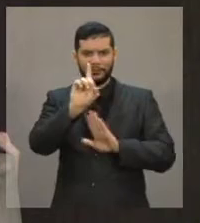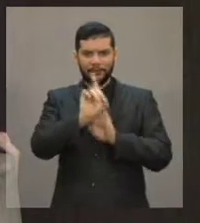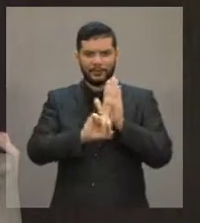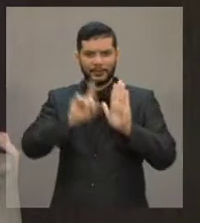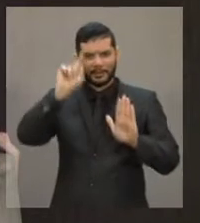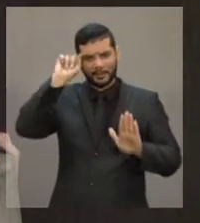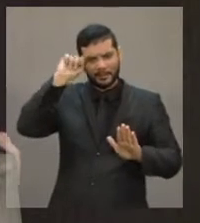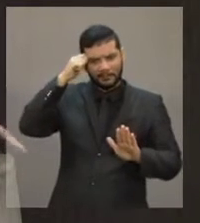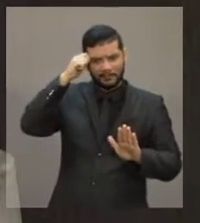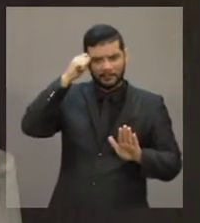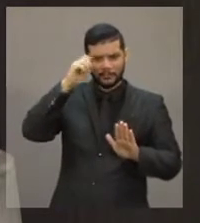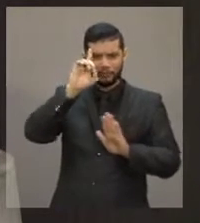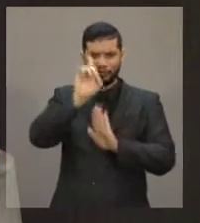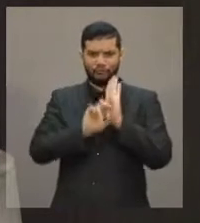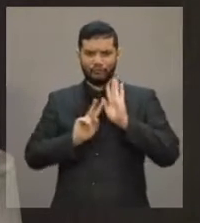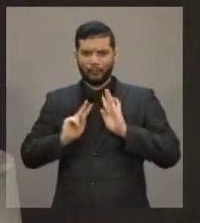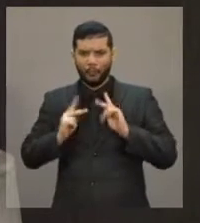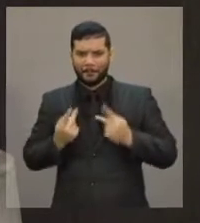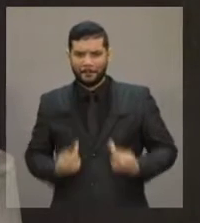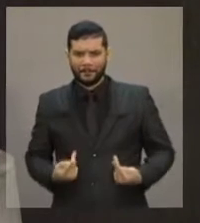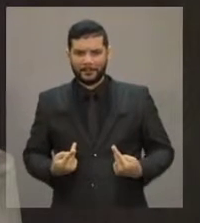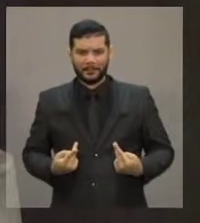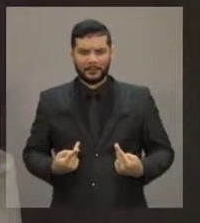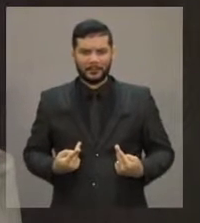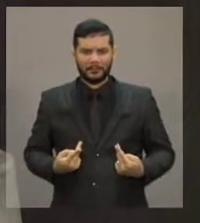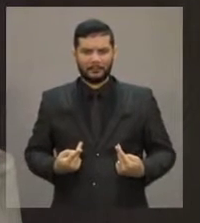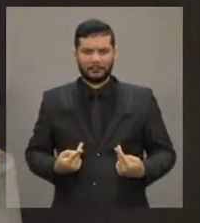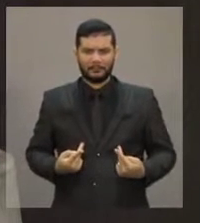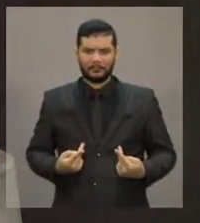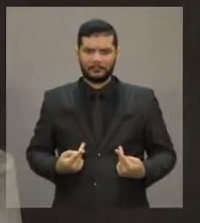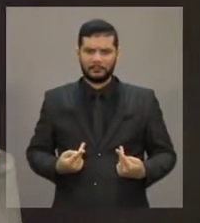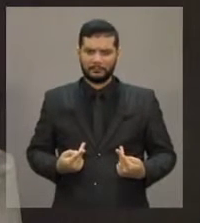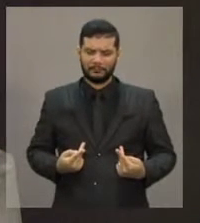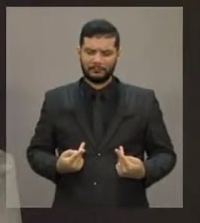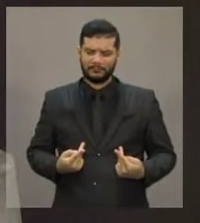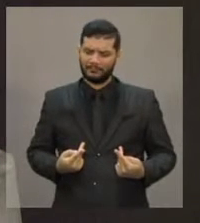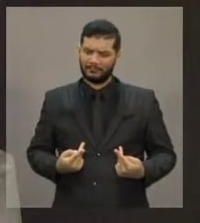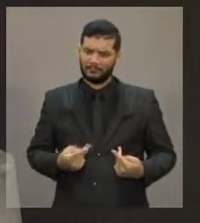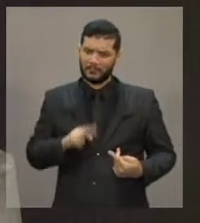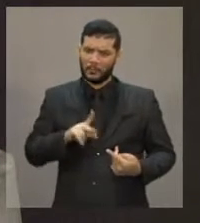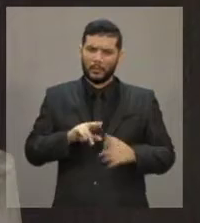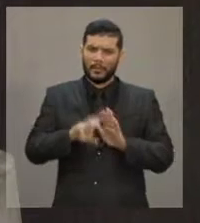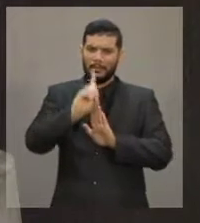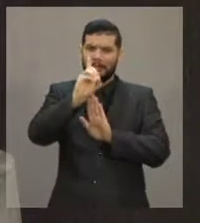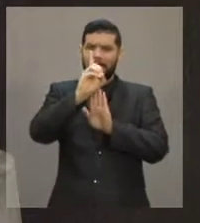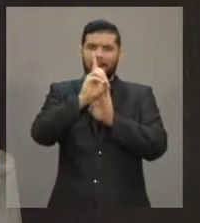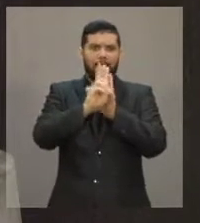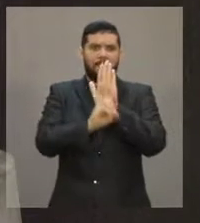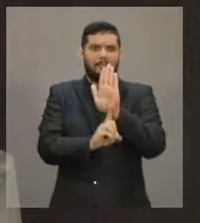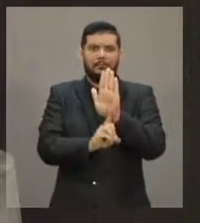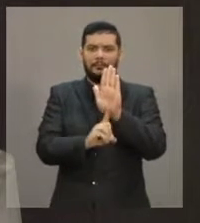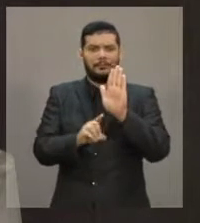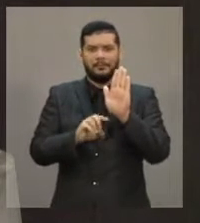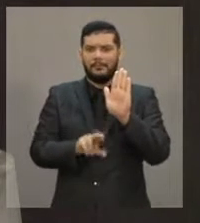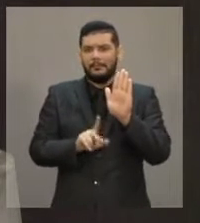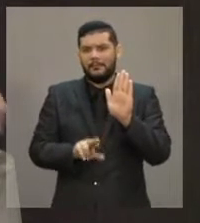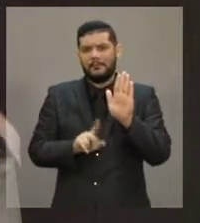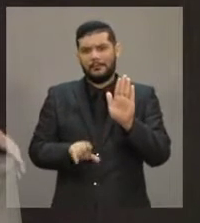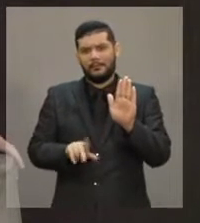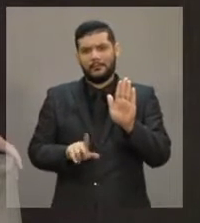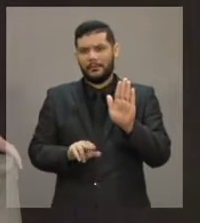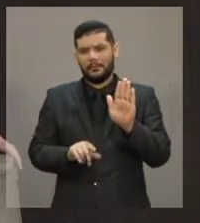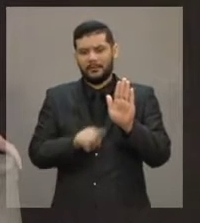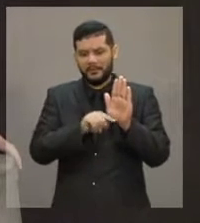com... Não são os direitos humanos, não são os direitos, de forma alguma, que